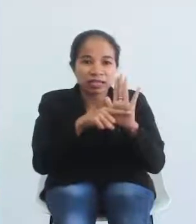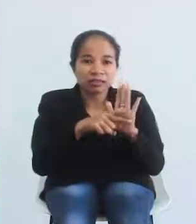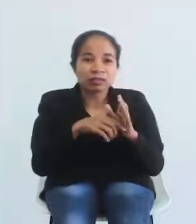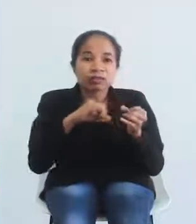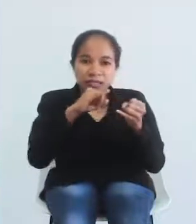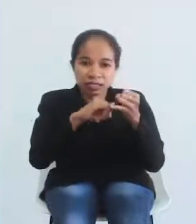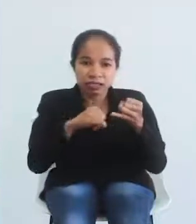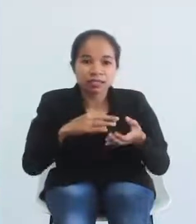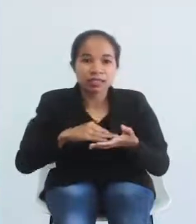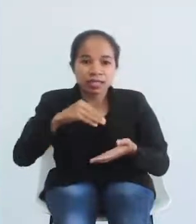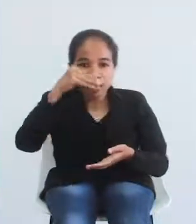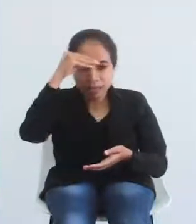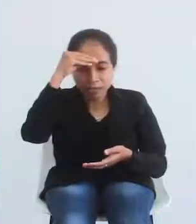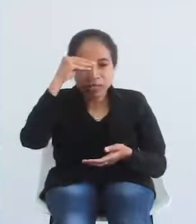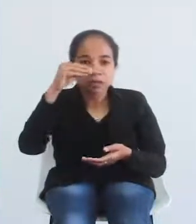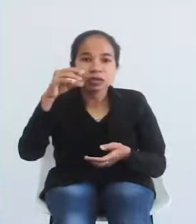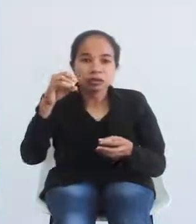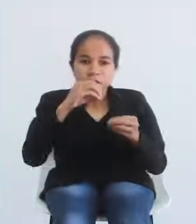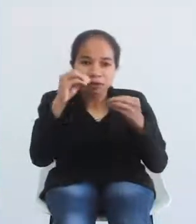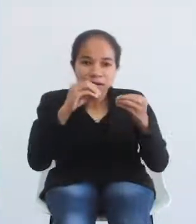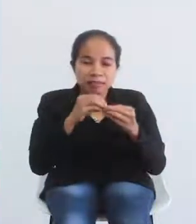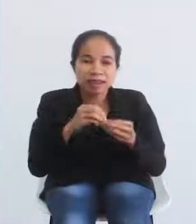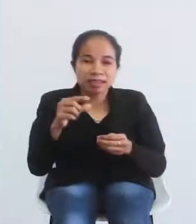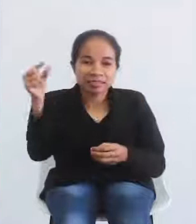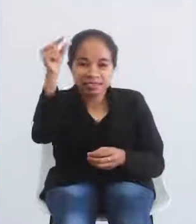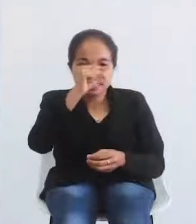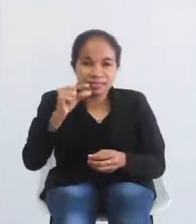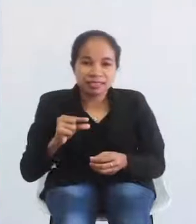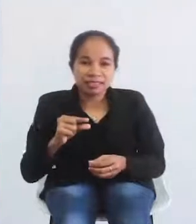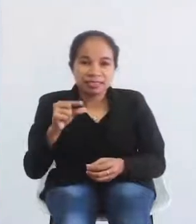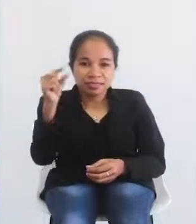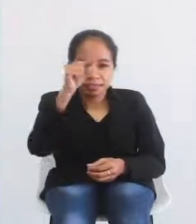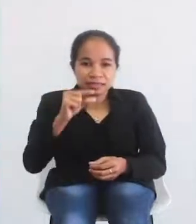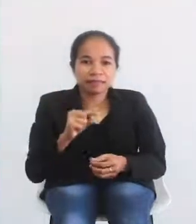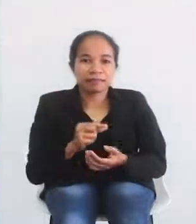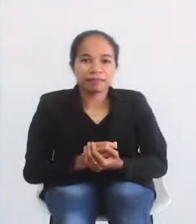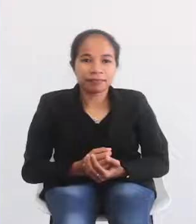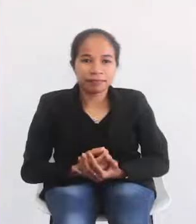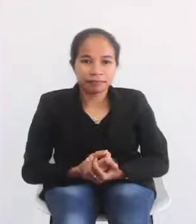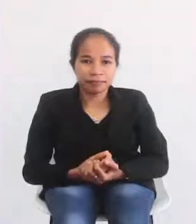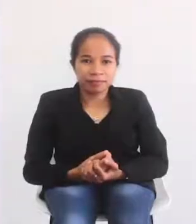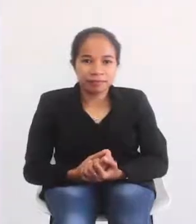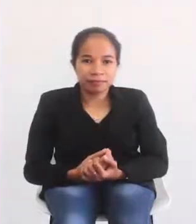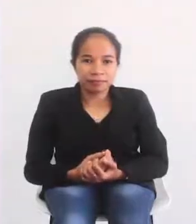ikus mai se aprende con aba relação entre geometria no função metin.